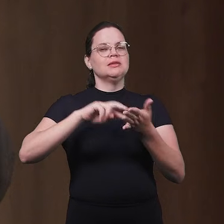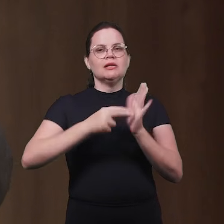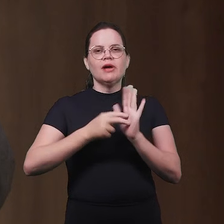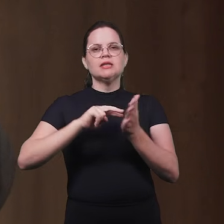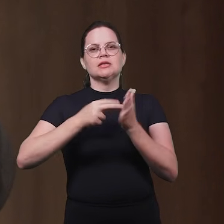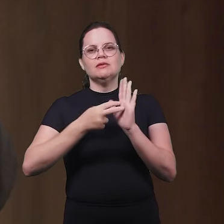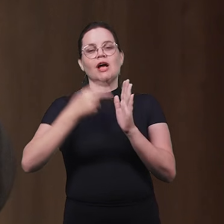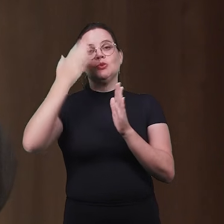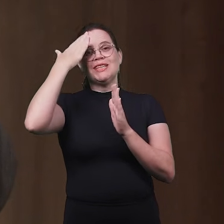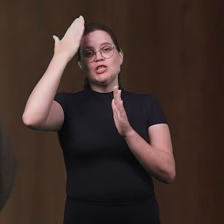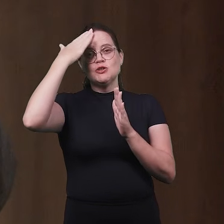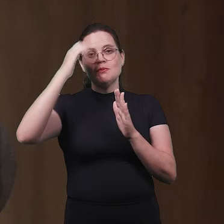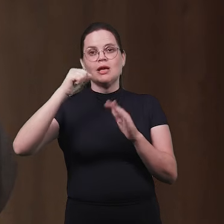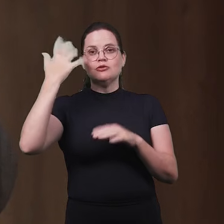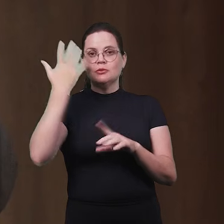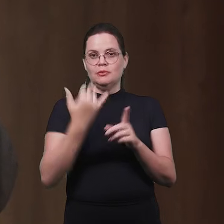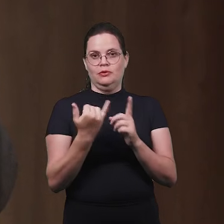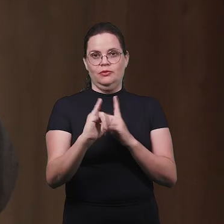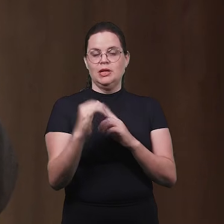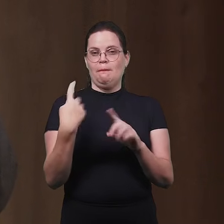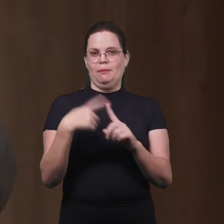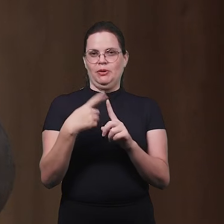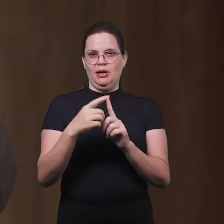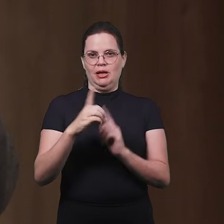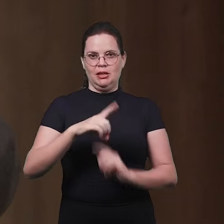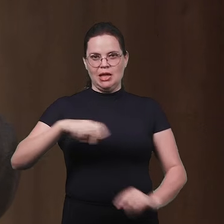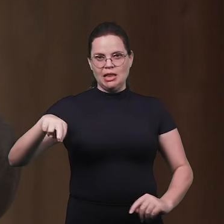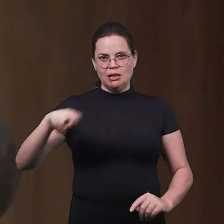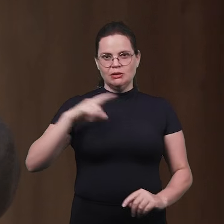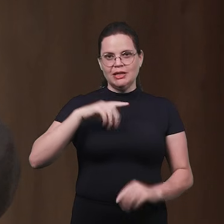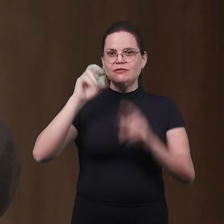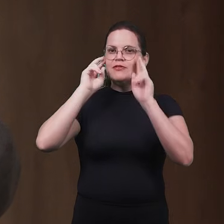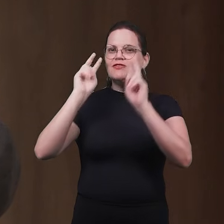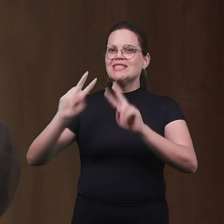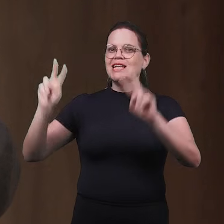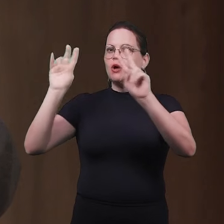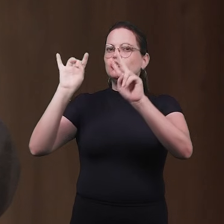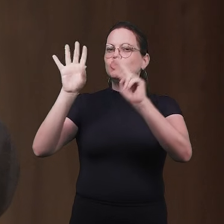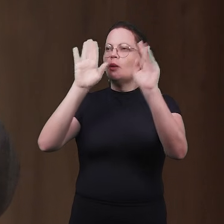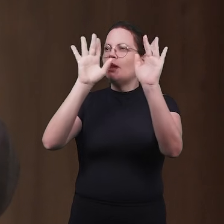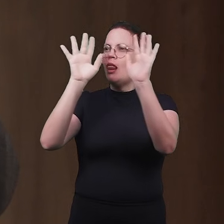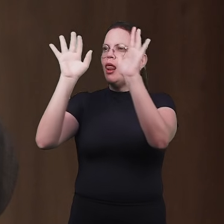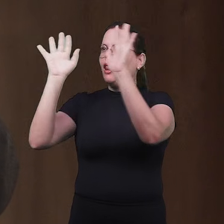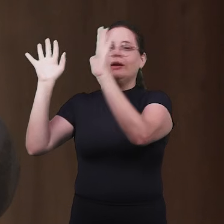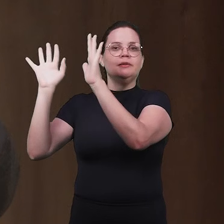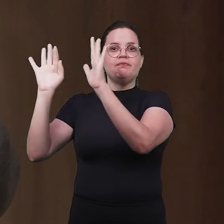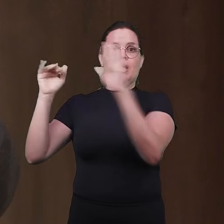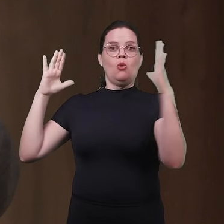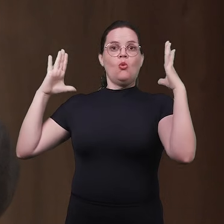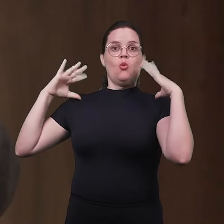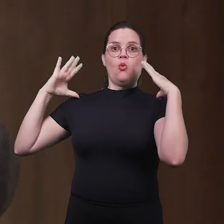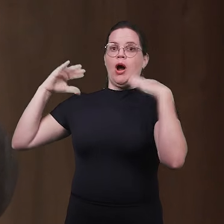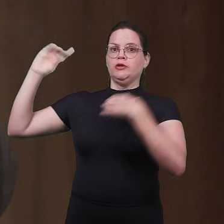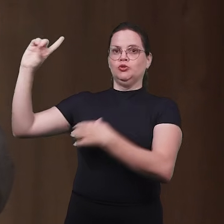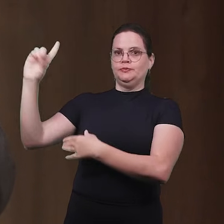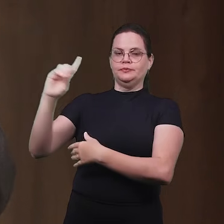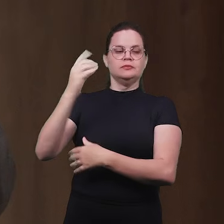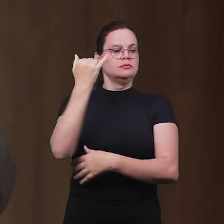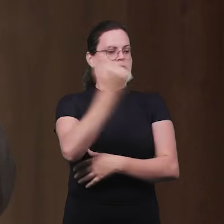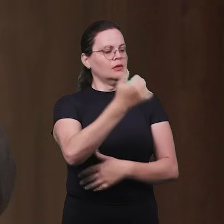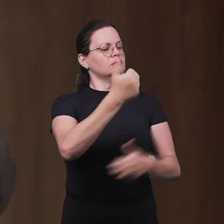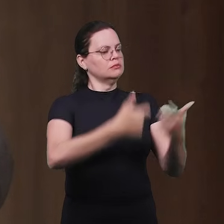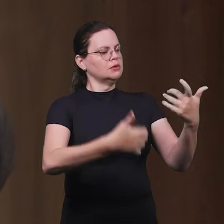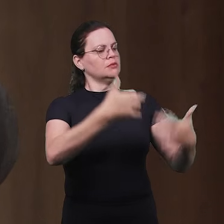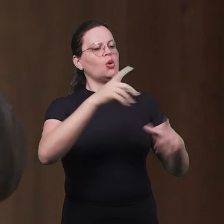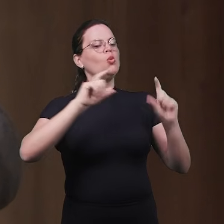interpretações. Nós vamos ver que o Daniel não teve só a visão. O anjo que se fez presente deu a